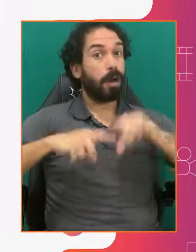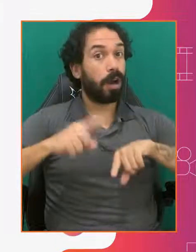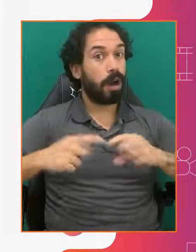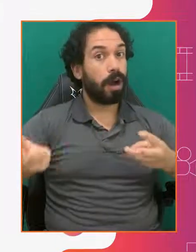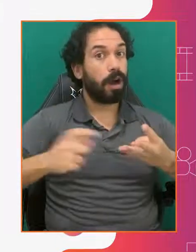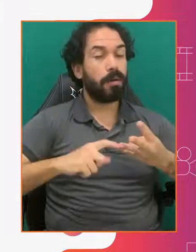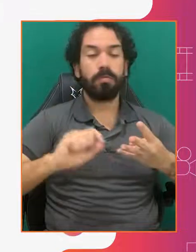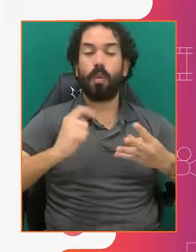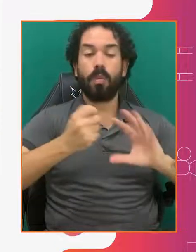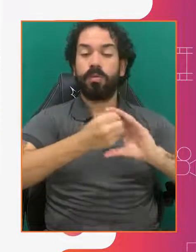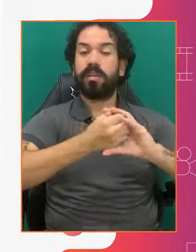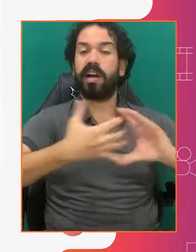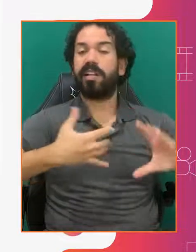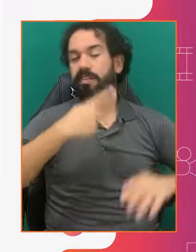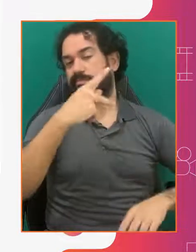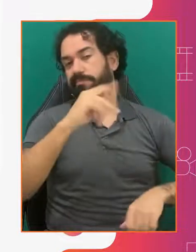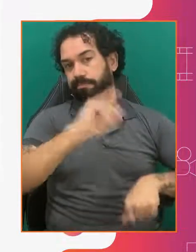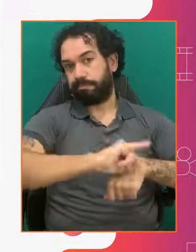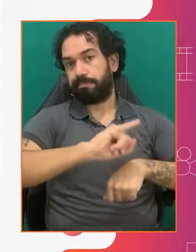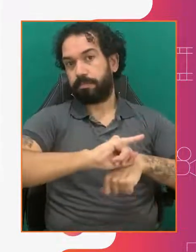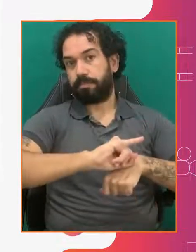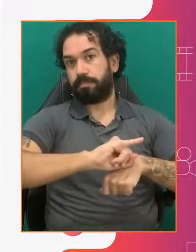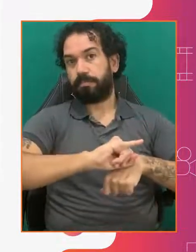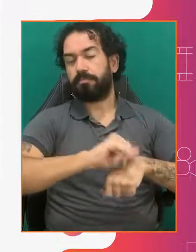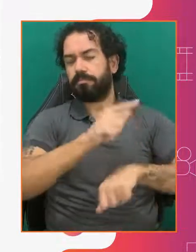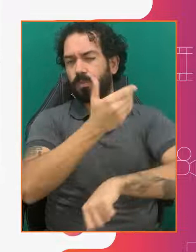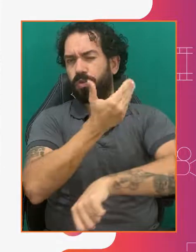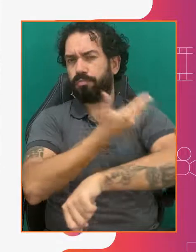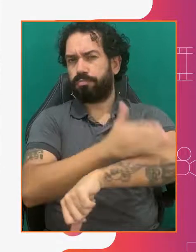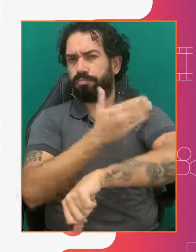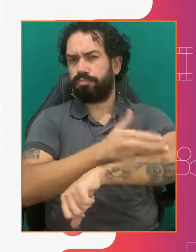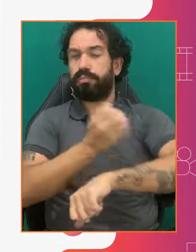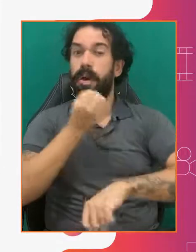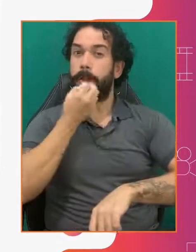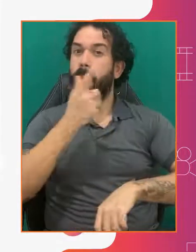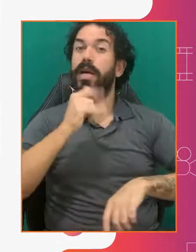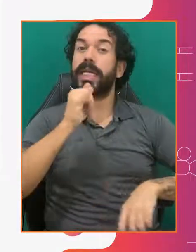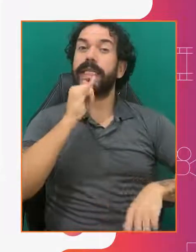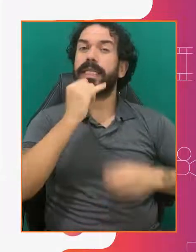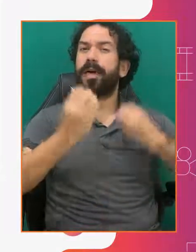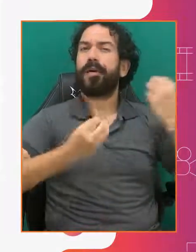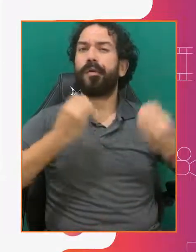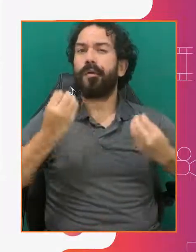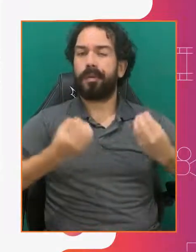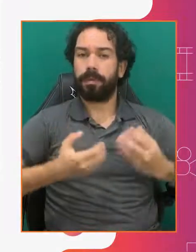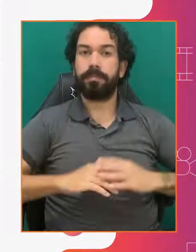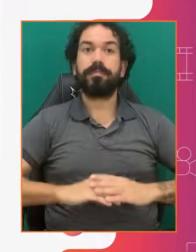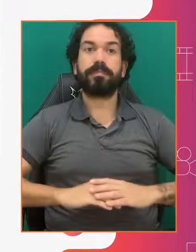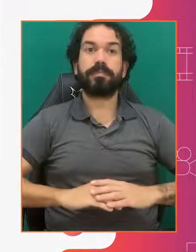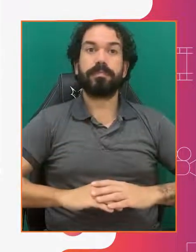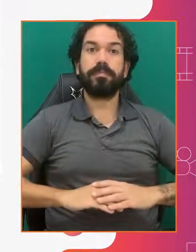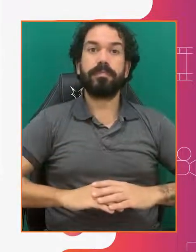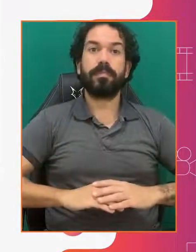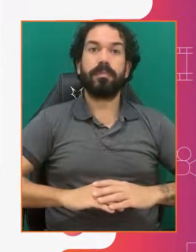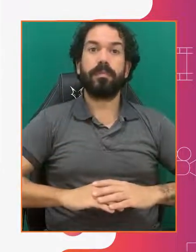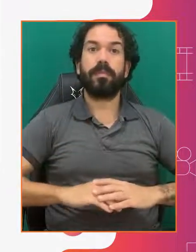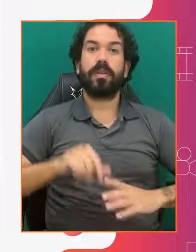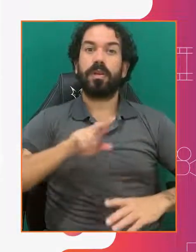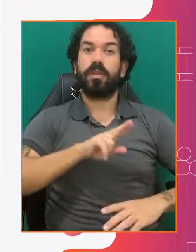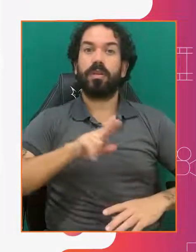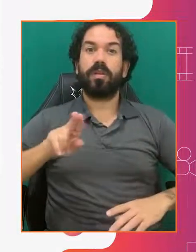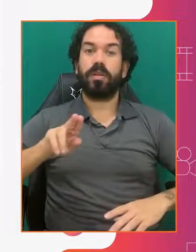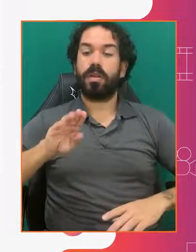do objeto. Um exercício que a gente sempre faz para testar esse princípio é o que chamamos